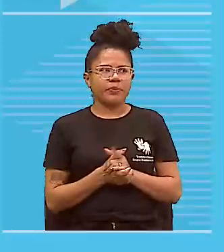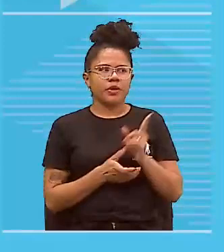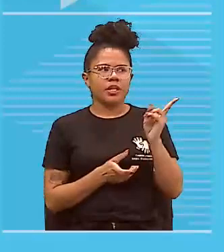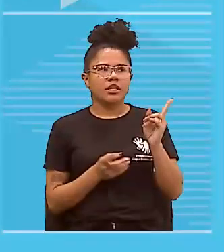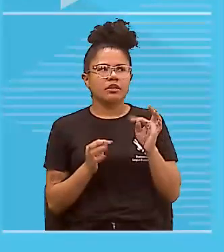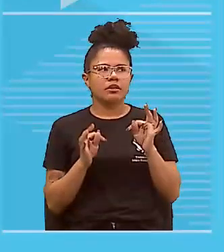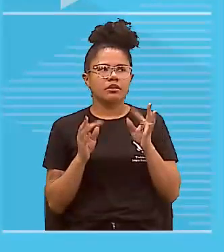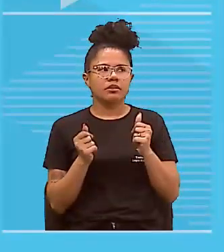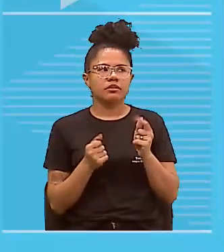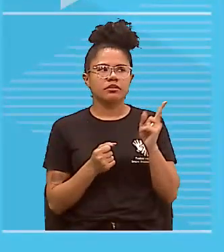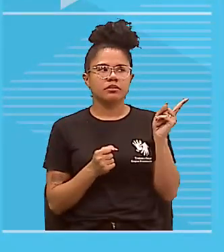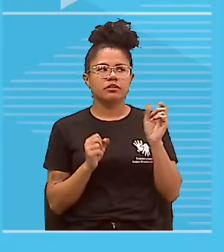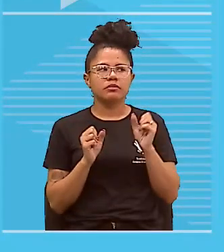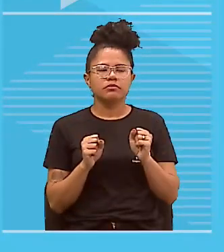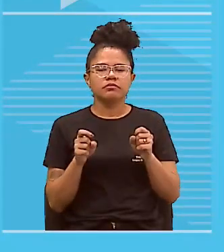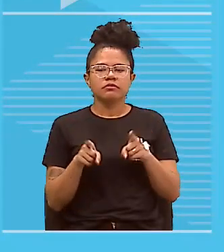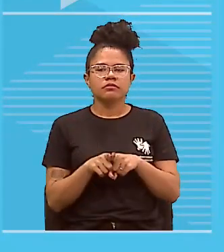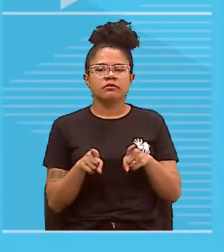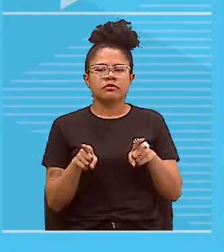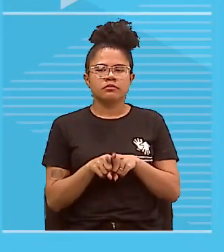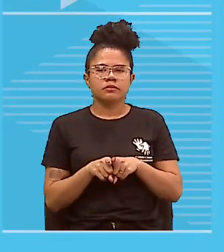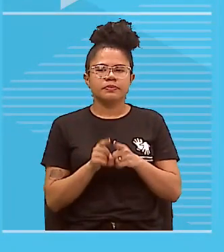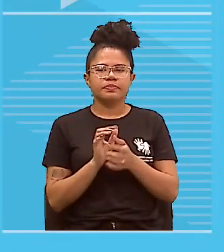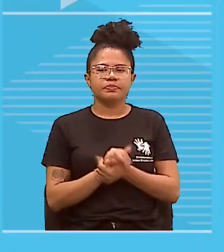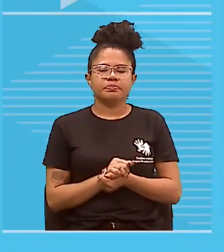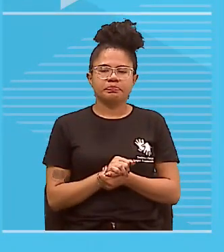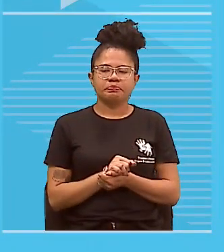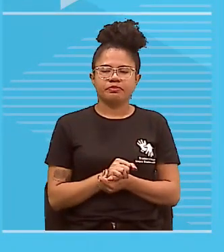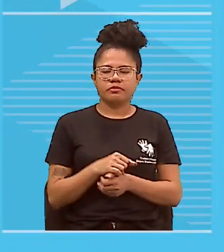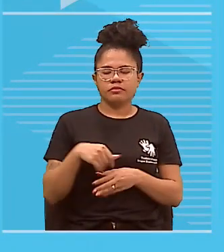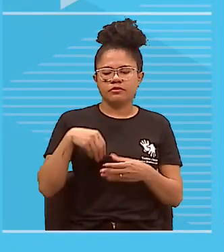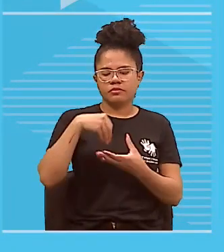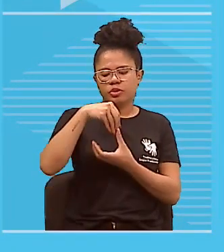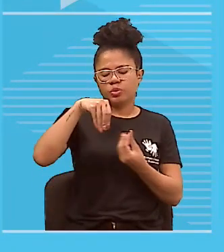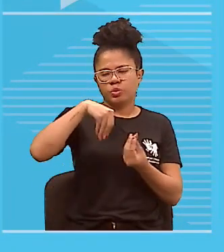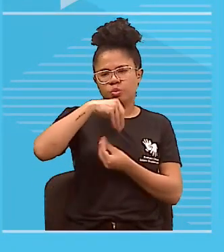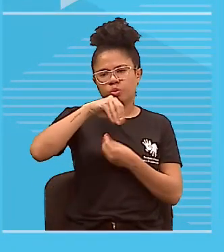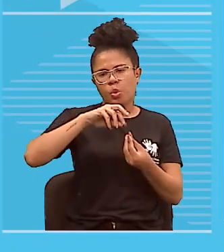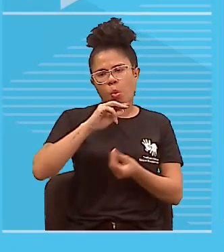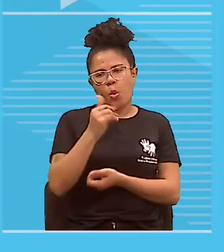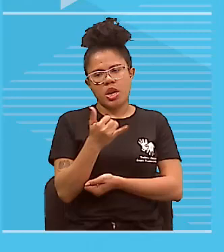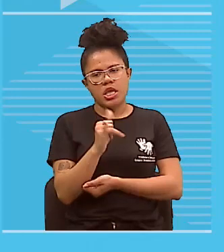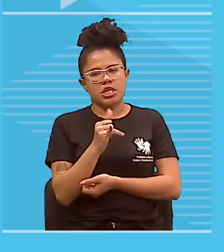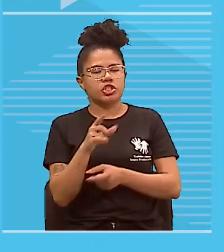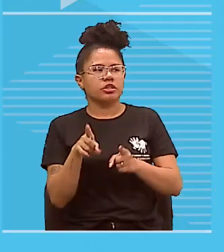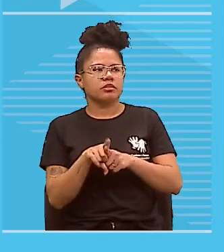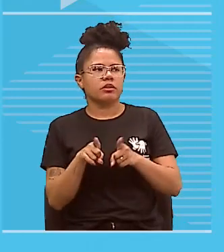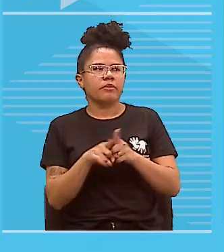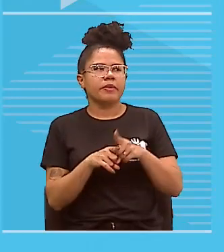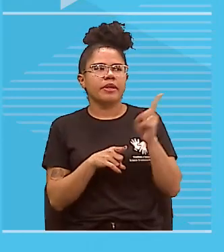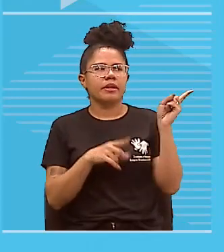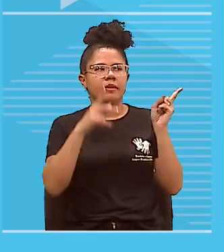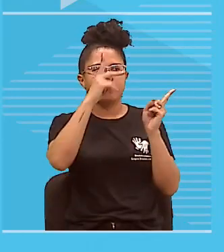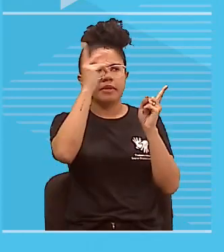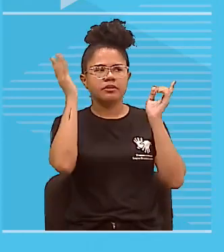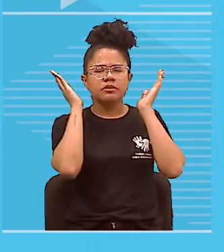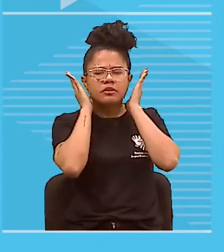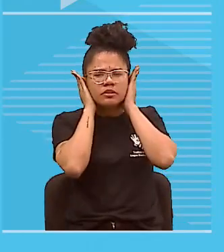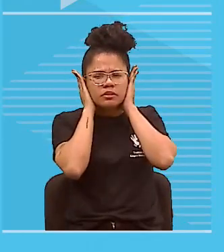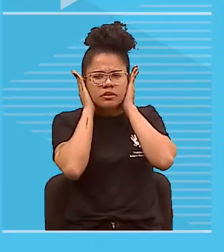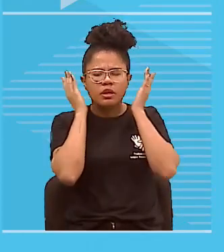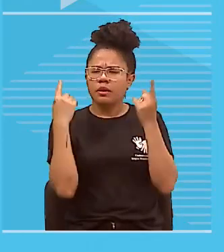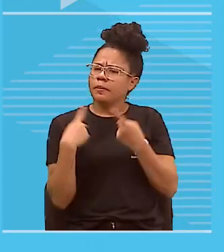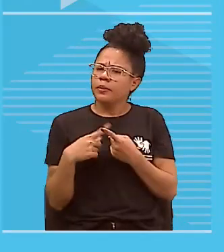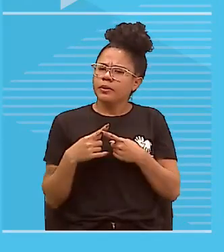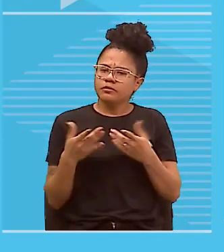tudo pode ser uma substância, pode ser uma energia. Olha essa pessoa tampando assim o ouvido. O que será?